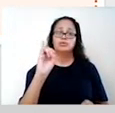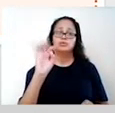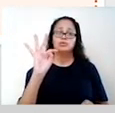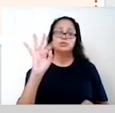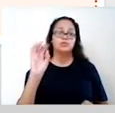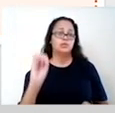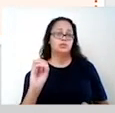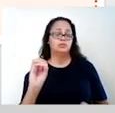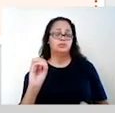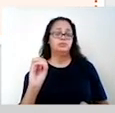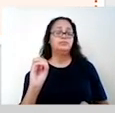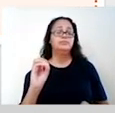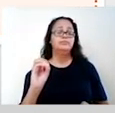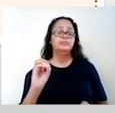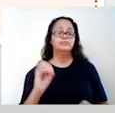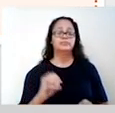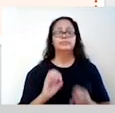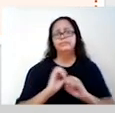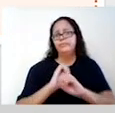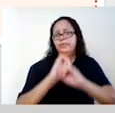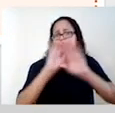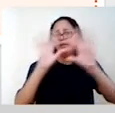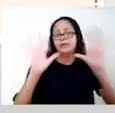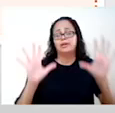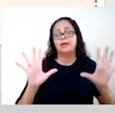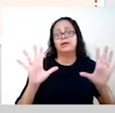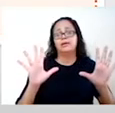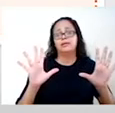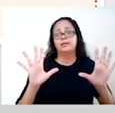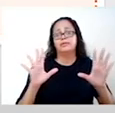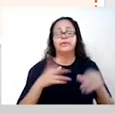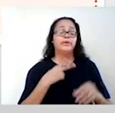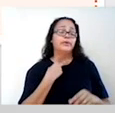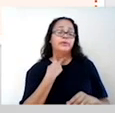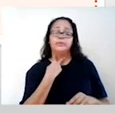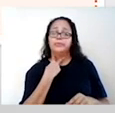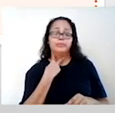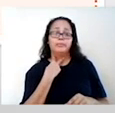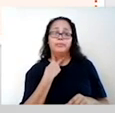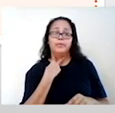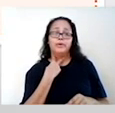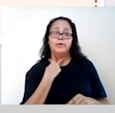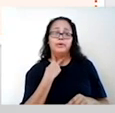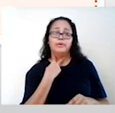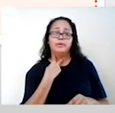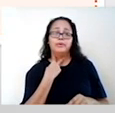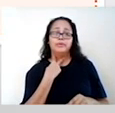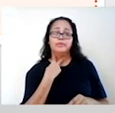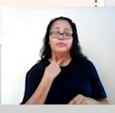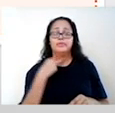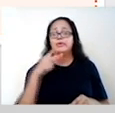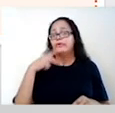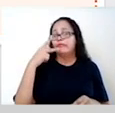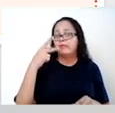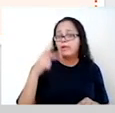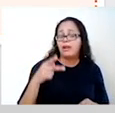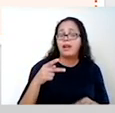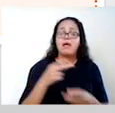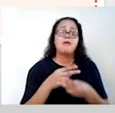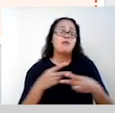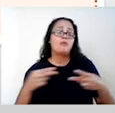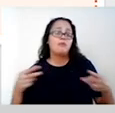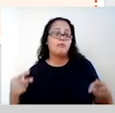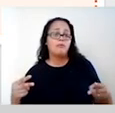deixar clara a minha opinião, o que eu penso a respeito daquilo, eu não posso dar margem para dúvidas. As pessoas têm que